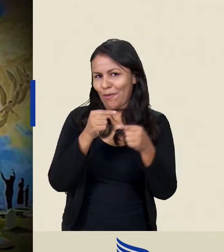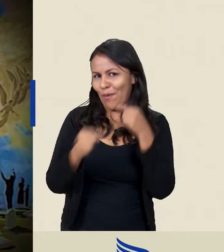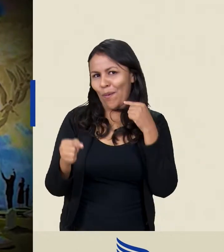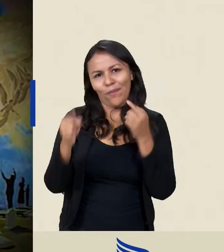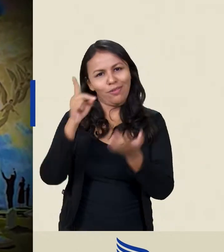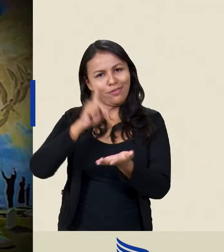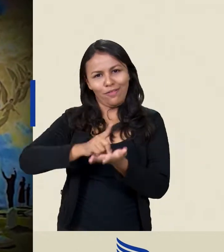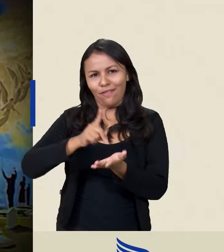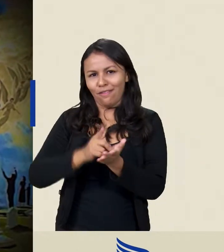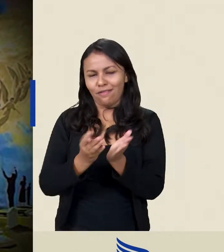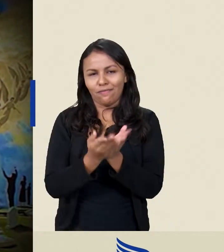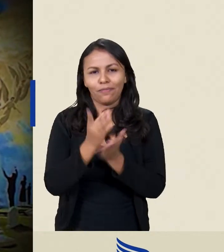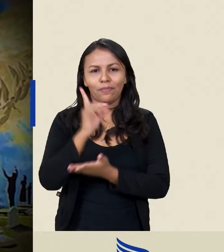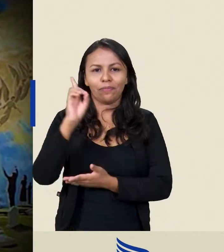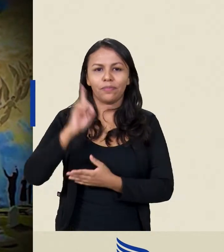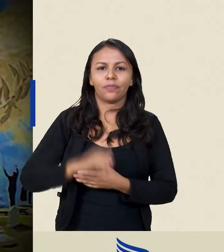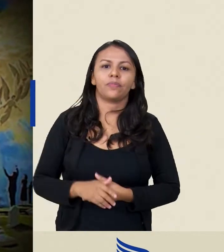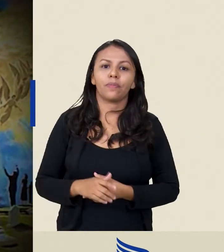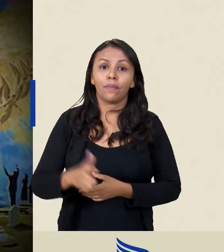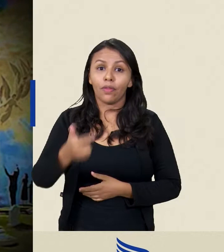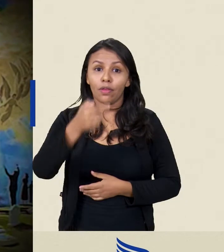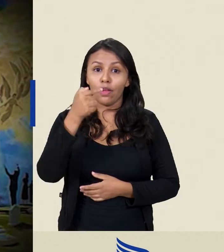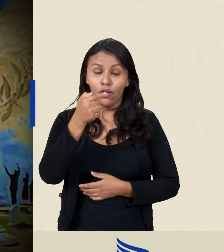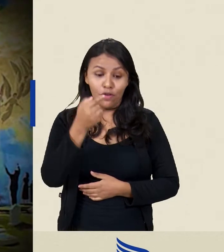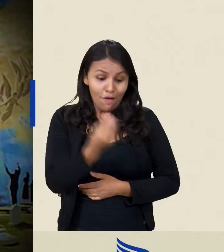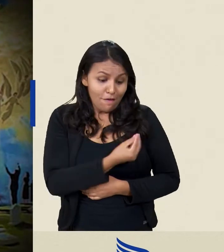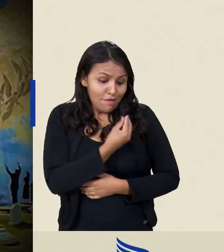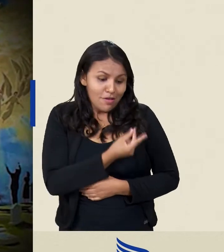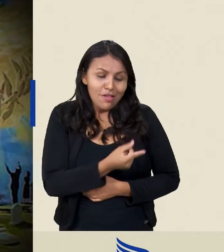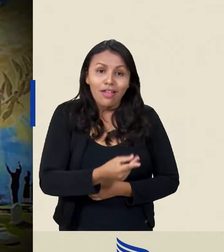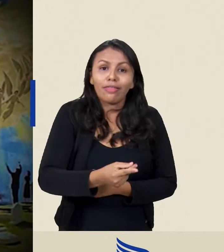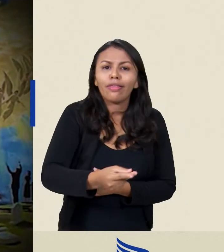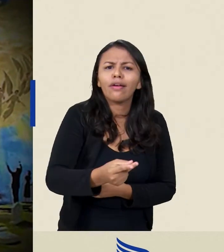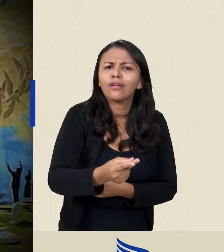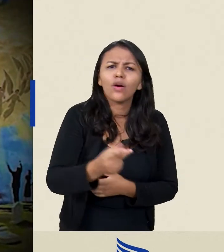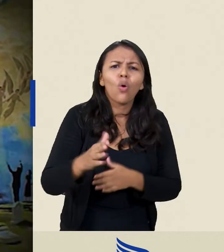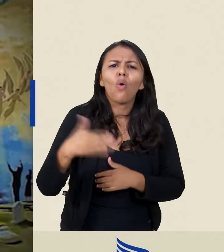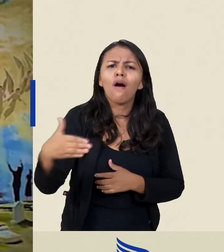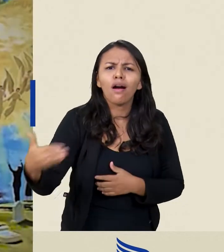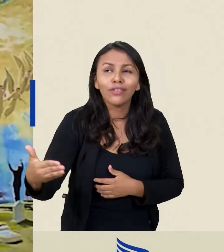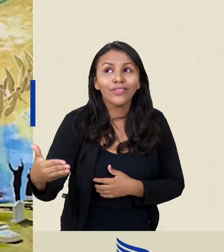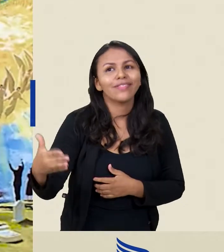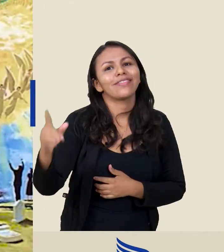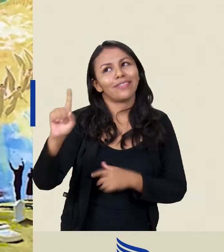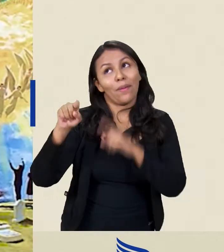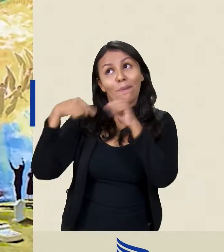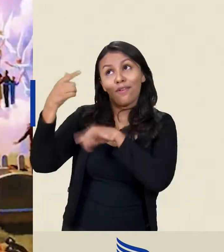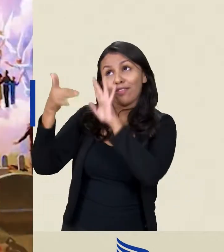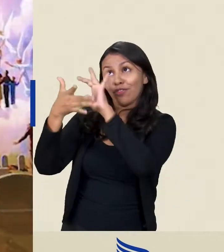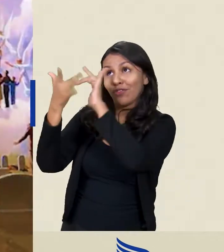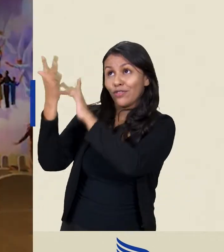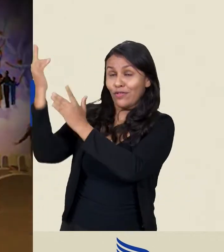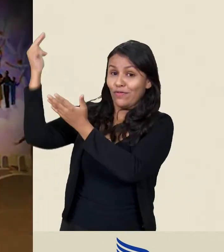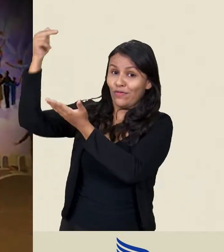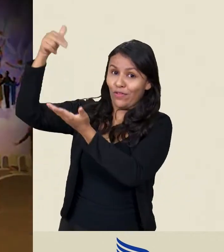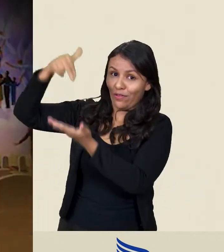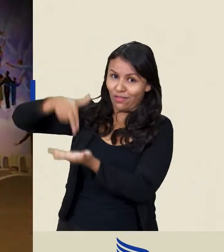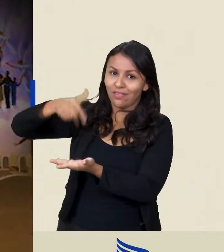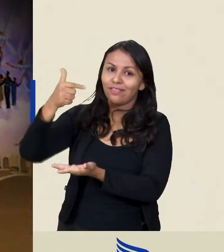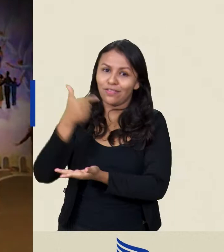Sétimo, a imortalidade será concedida ao homem por ocasião da segunda vinda de Cristo.